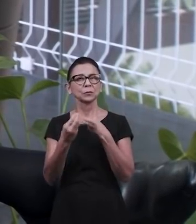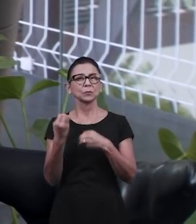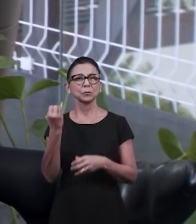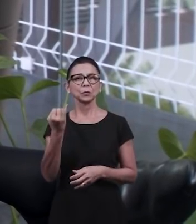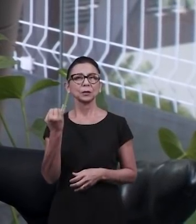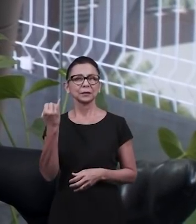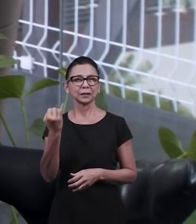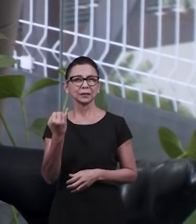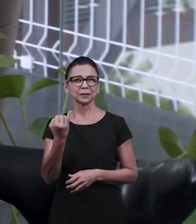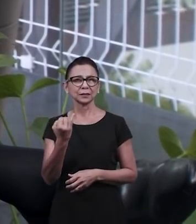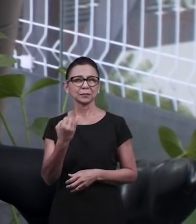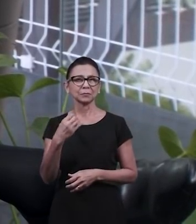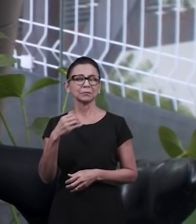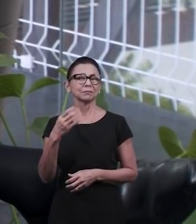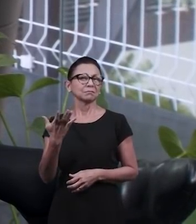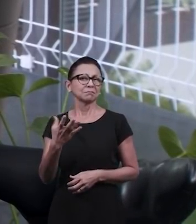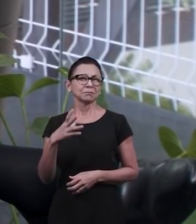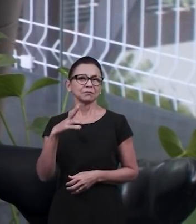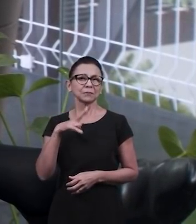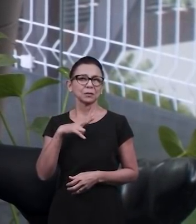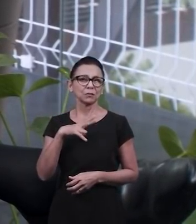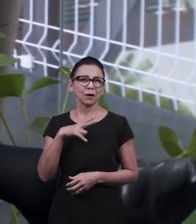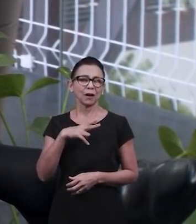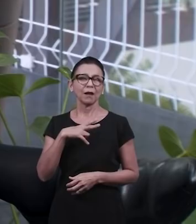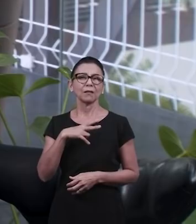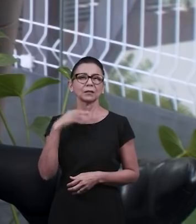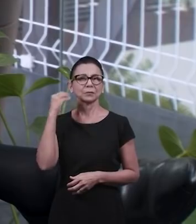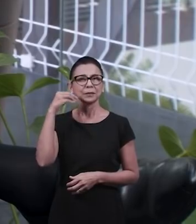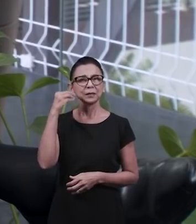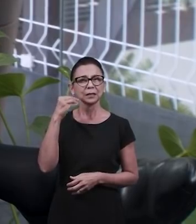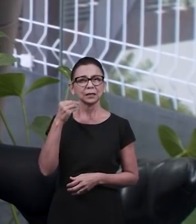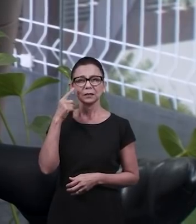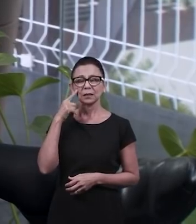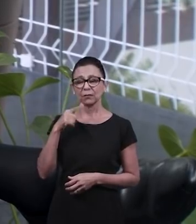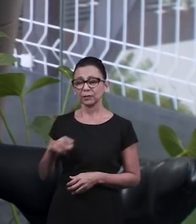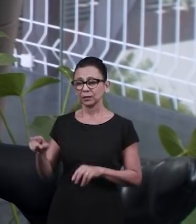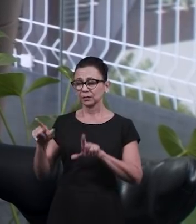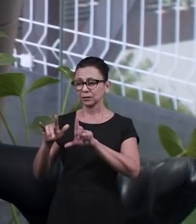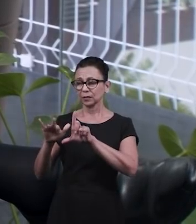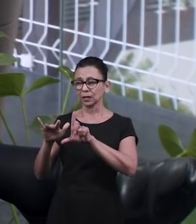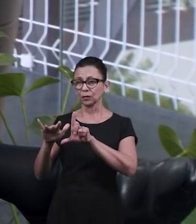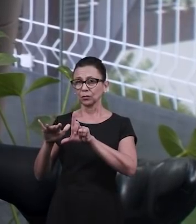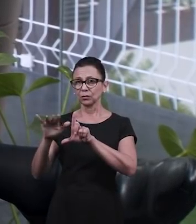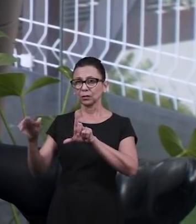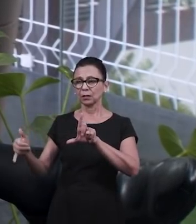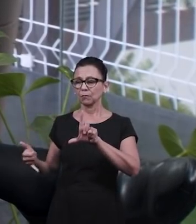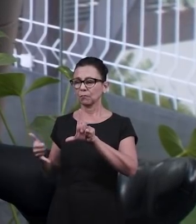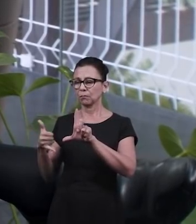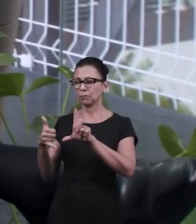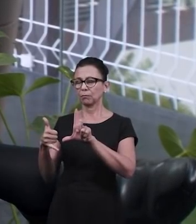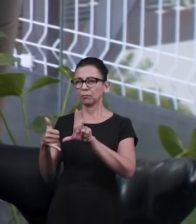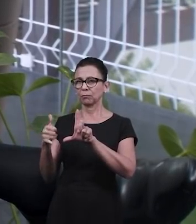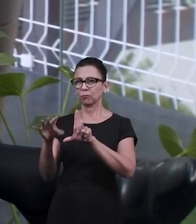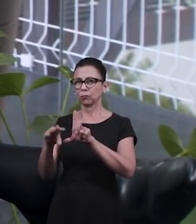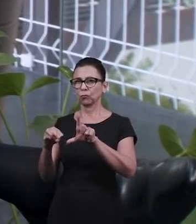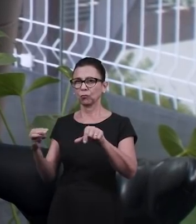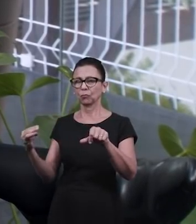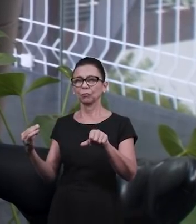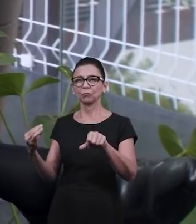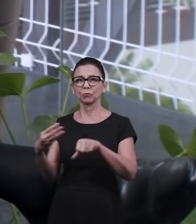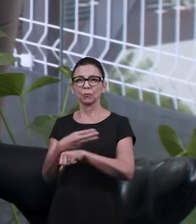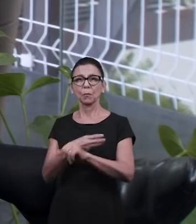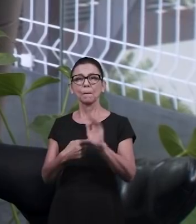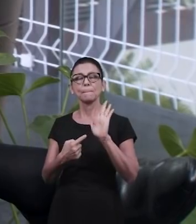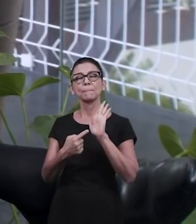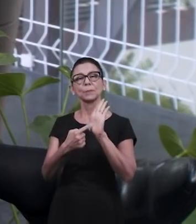vida. Basta apontar a câmera do seu celular para esse QR Code que está aparecendo aí na tela e falar sobre os quadros desse programa, o que você